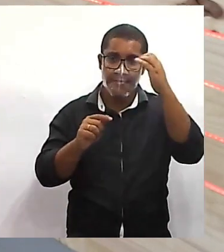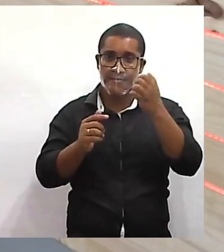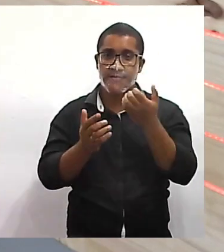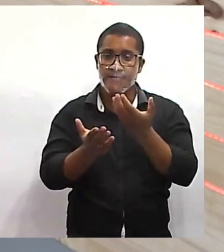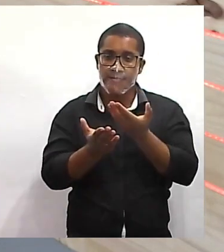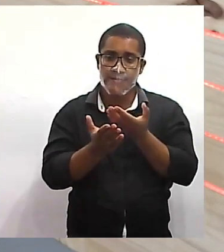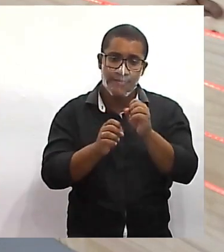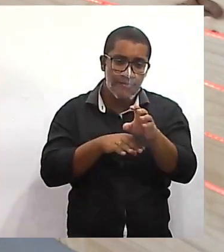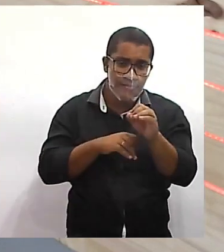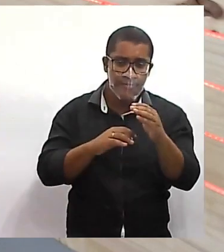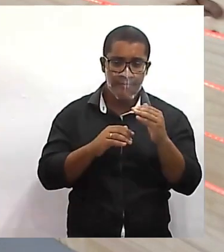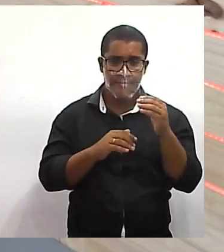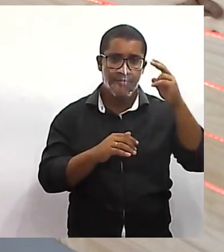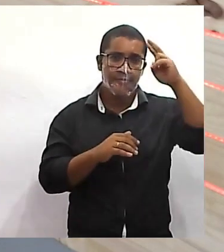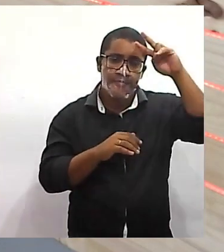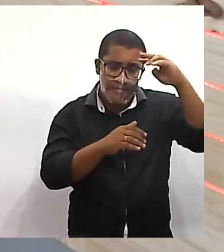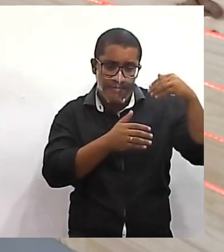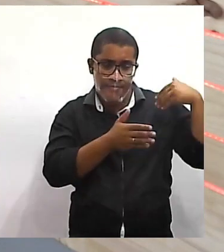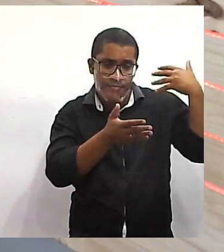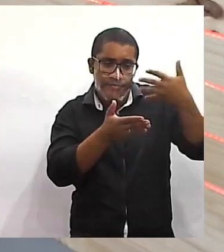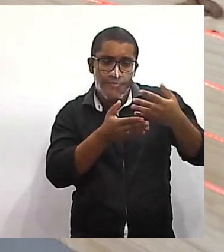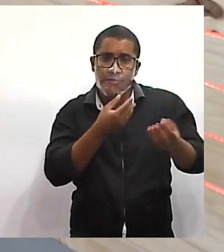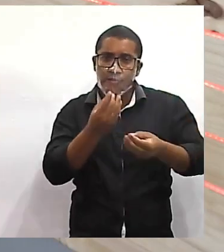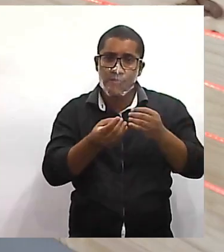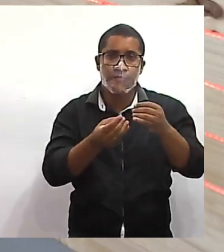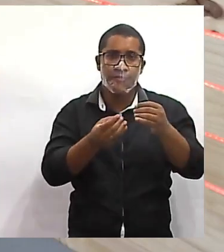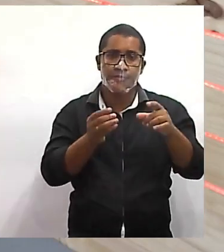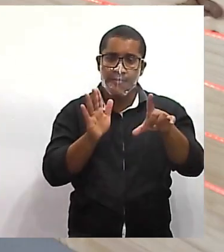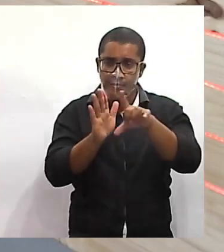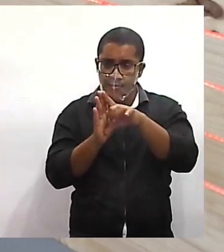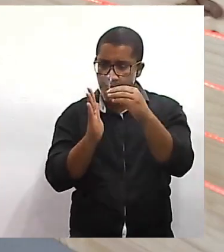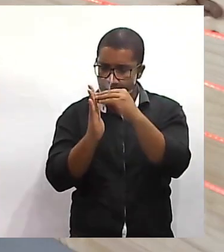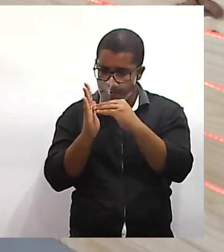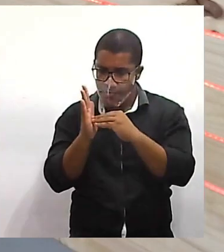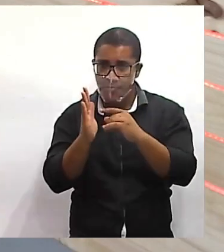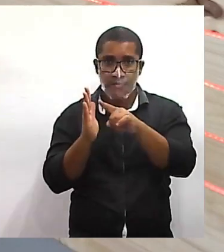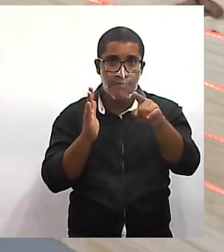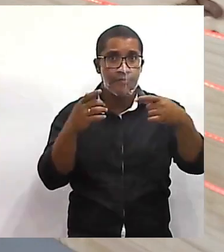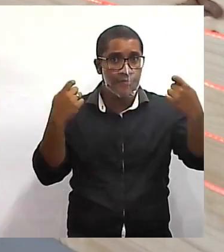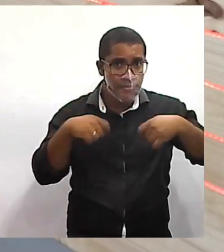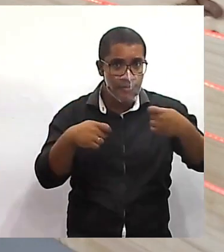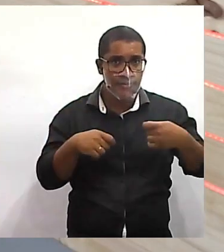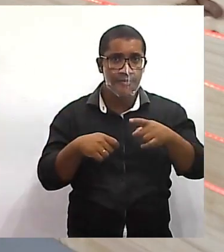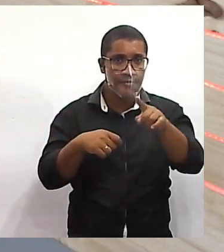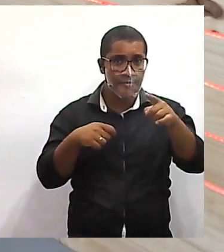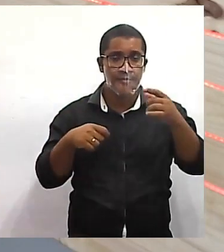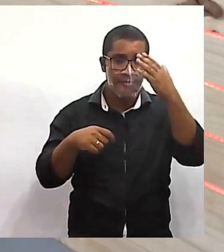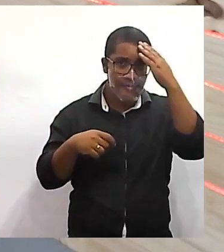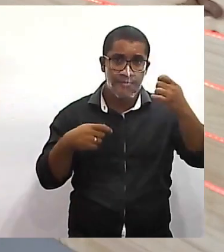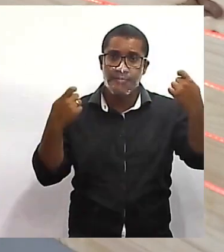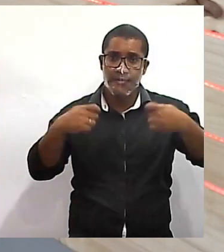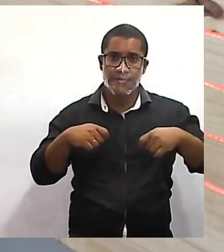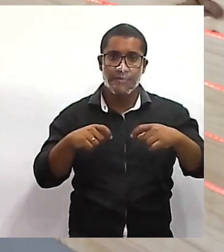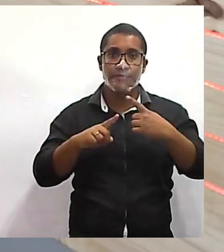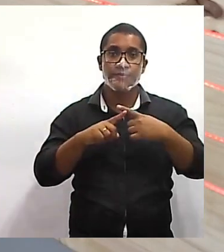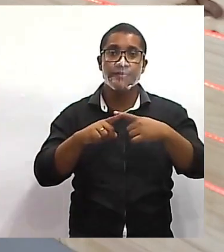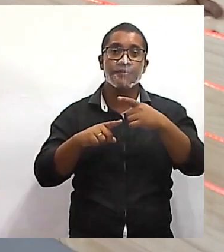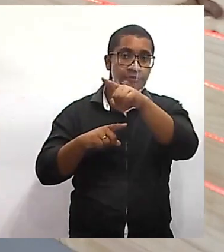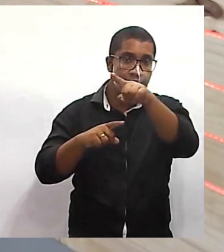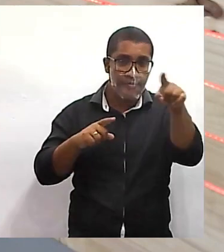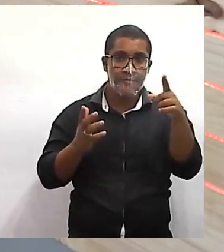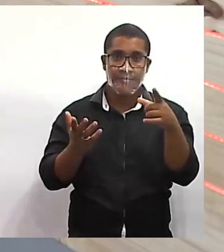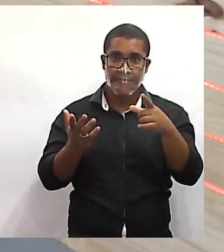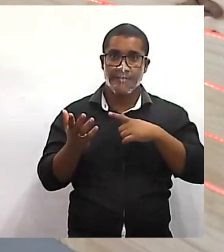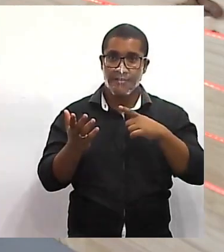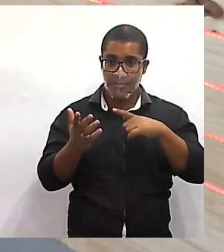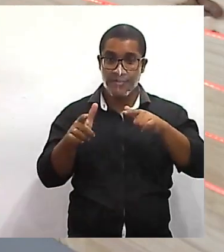sobre a legislação? Vocês precisam e devem saber. A função de vocês exige isso. Isso, né? Está